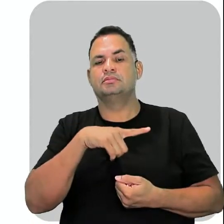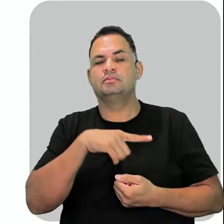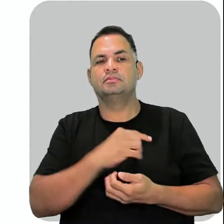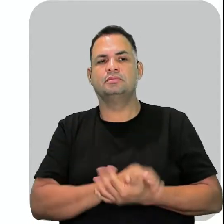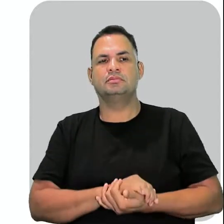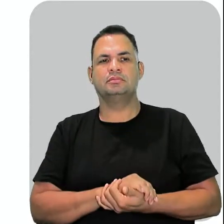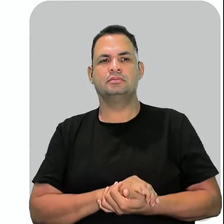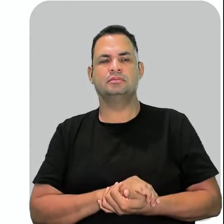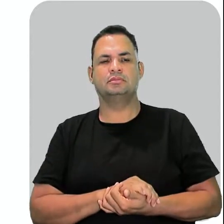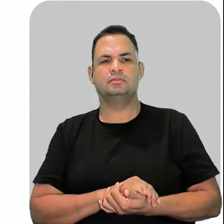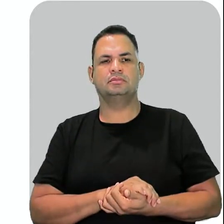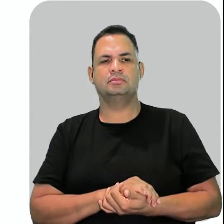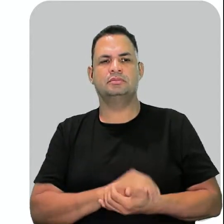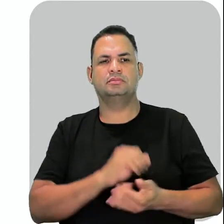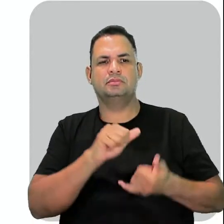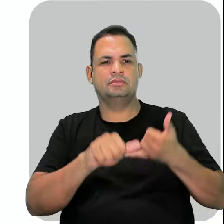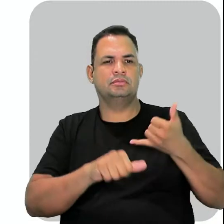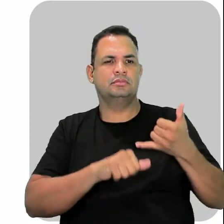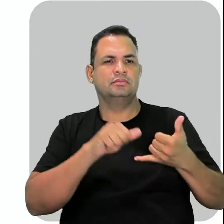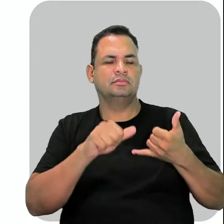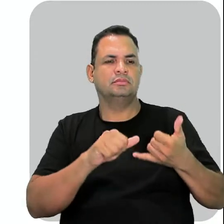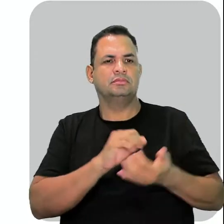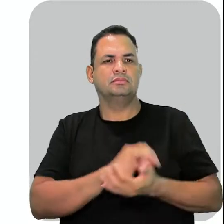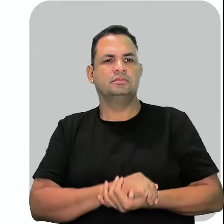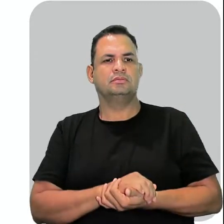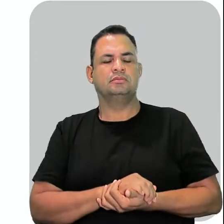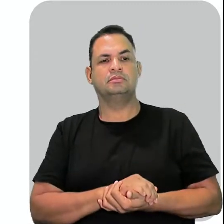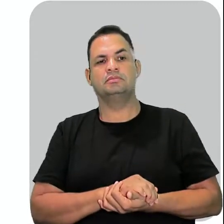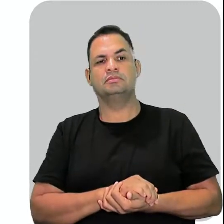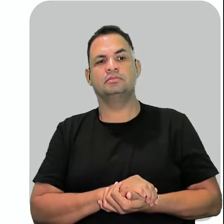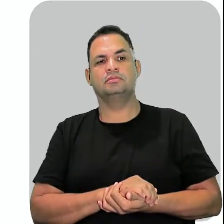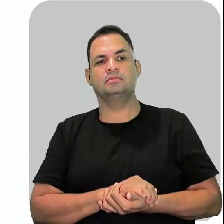aqui uma reação para a gente, ó. Nós vamos ter aqui